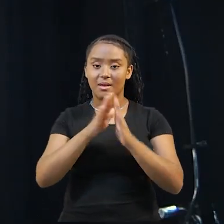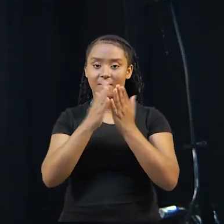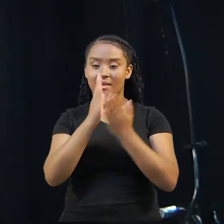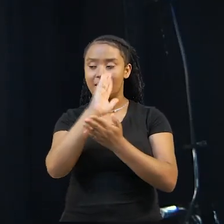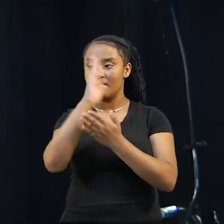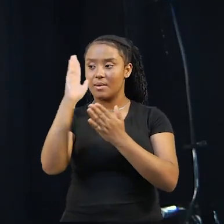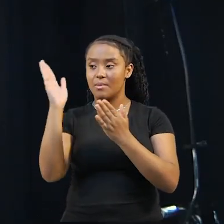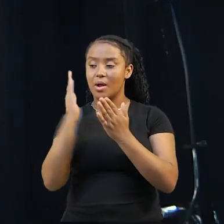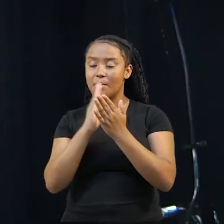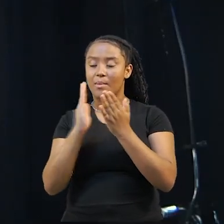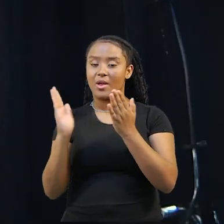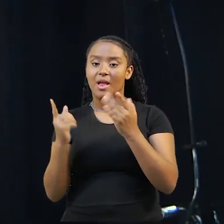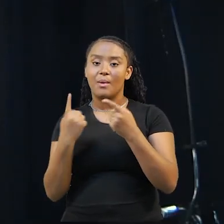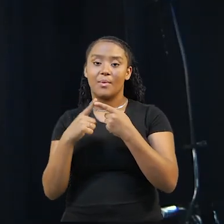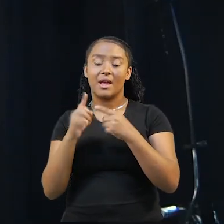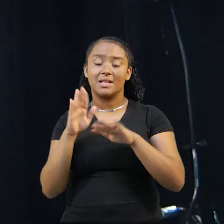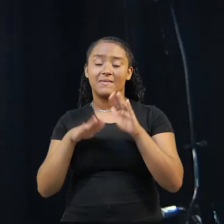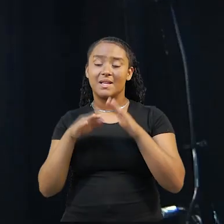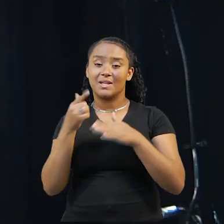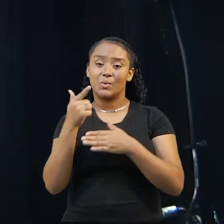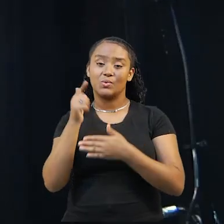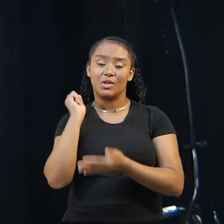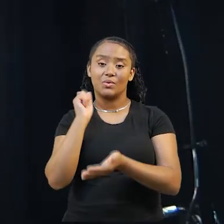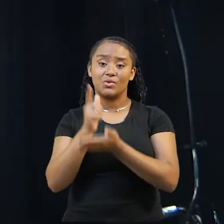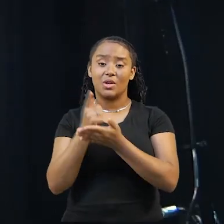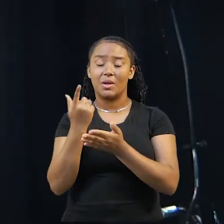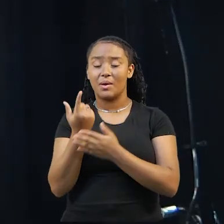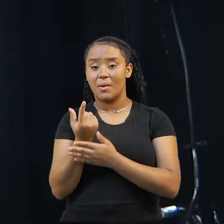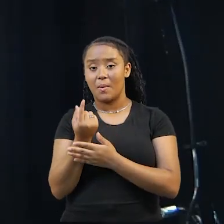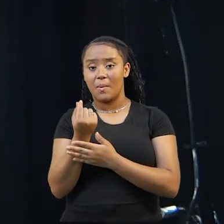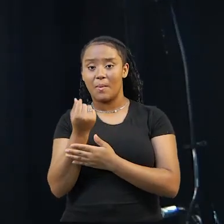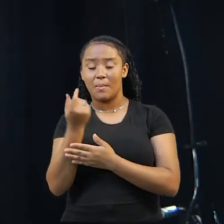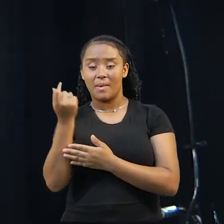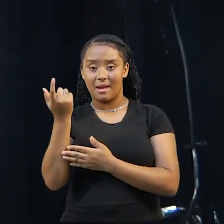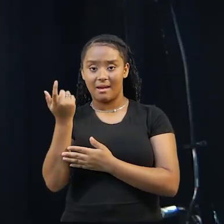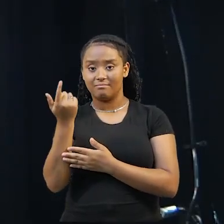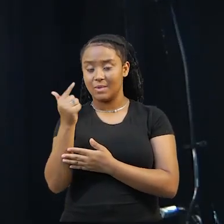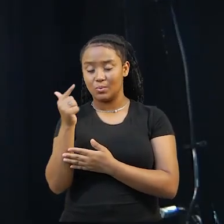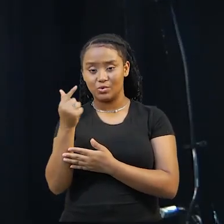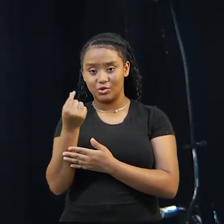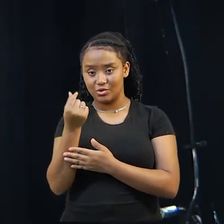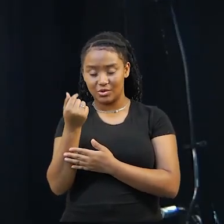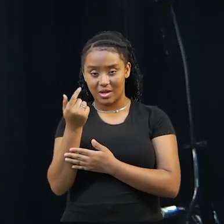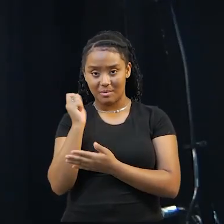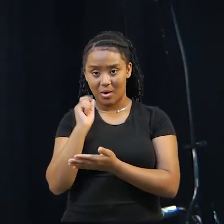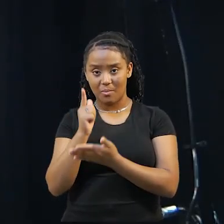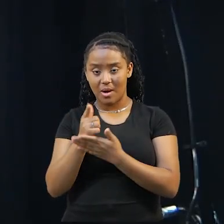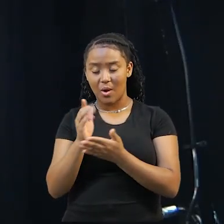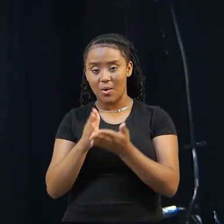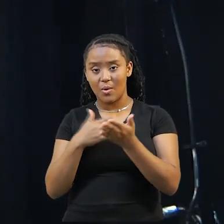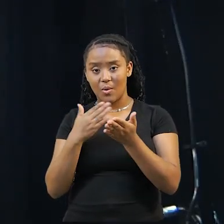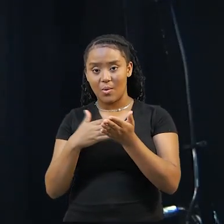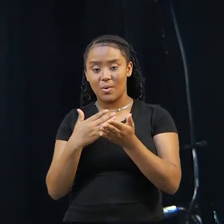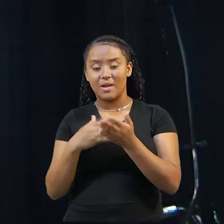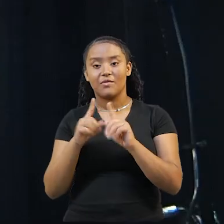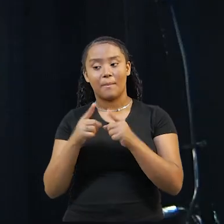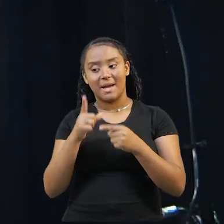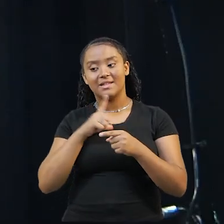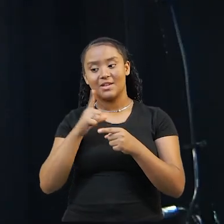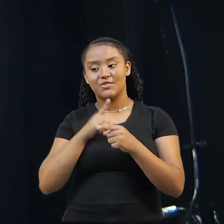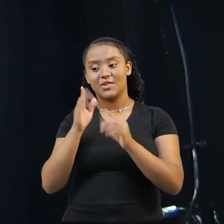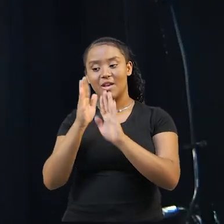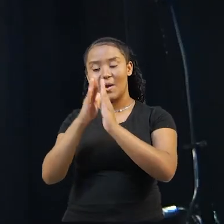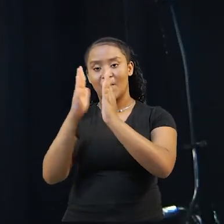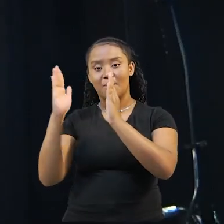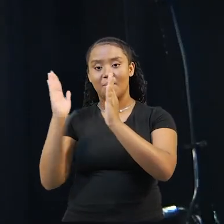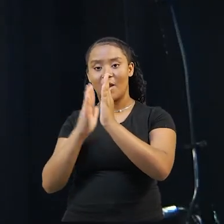todos os livros que eu não podia pagar também na época, eu tinha acesso à moradia, eu tinha acesso à alimentação, né? Lá não